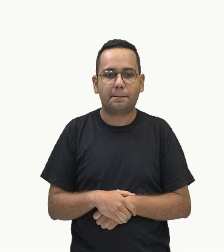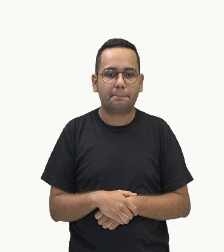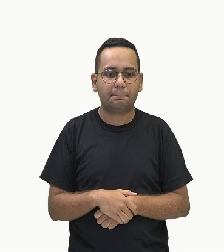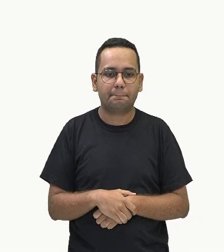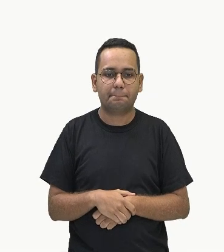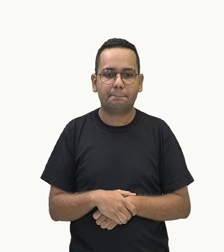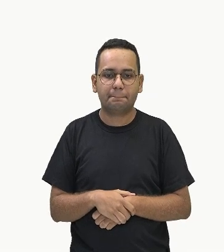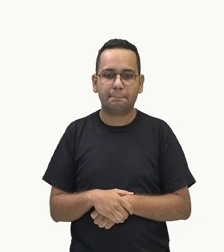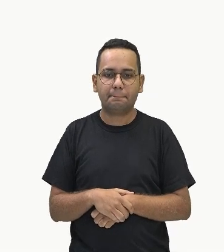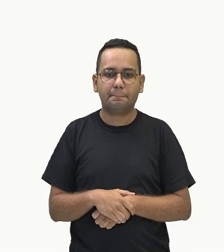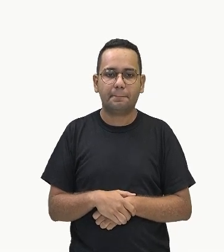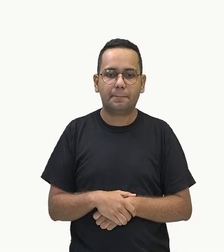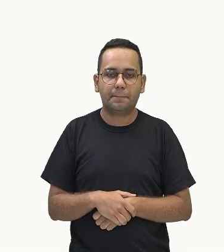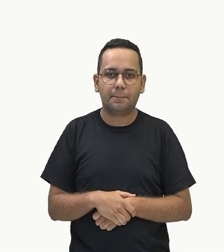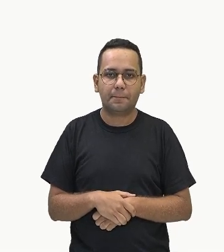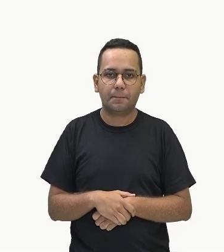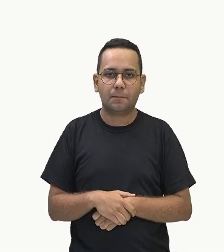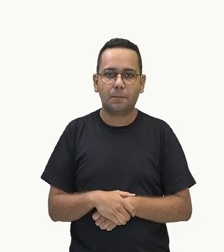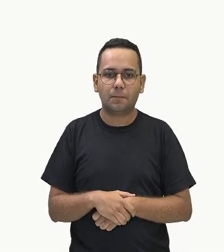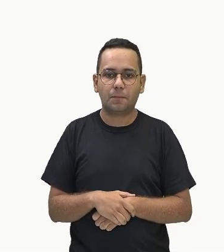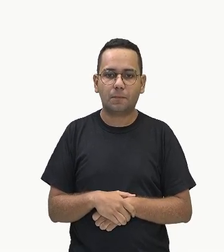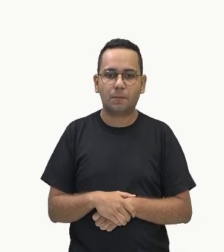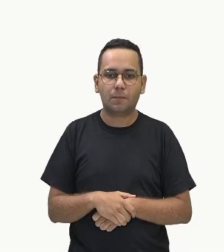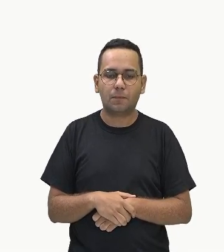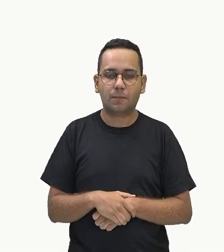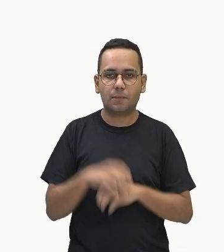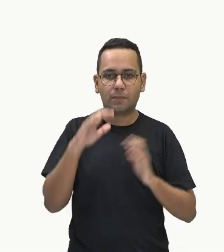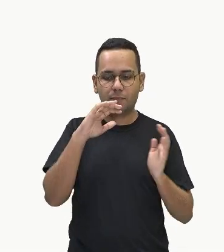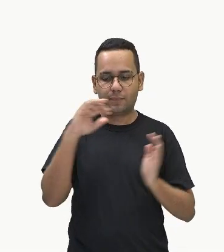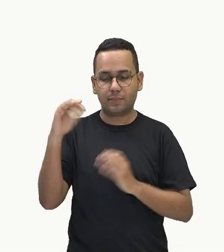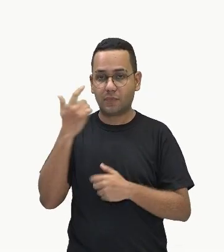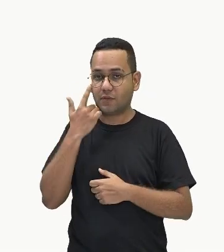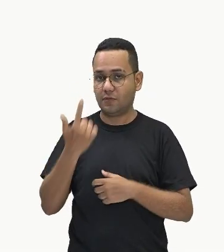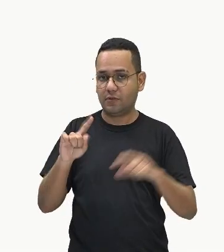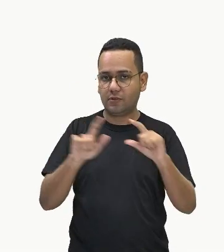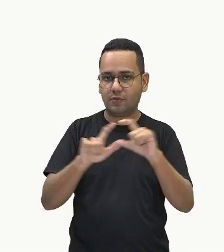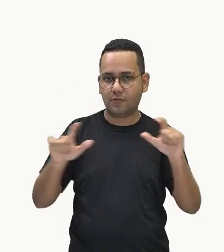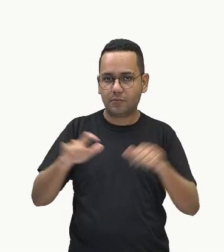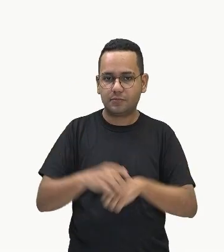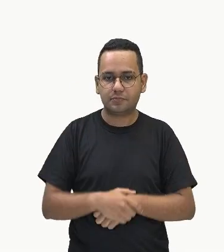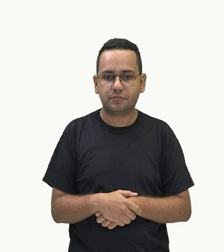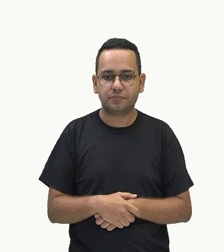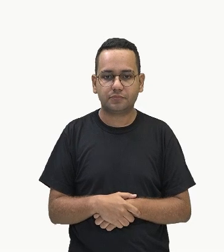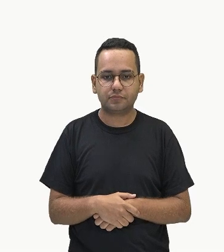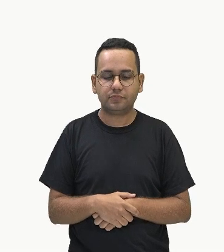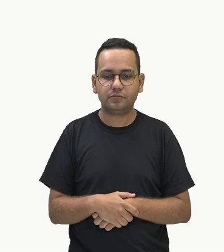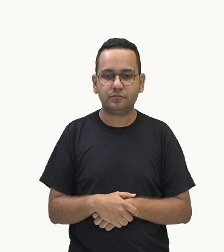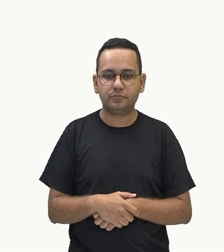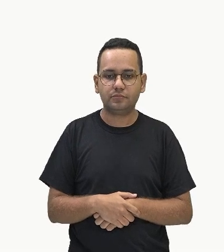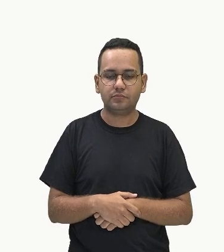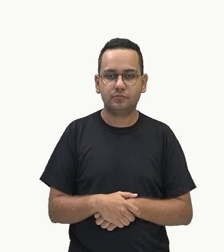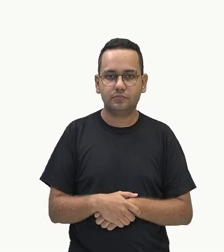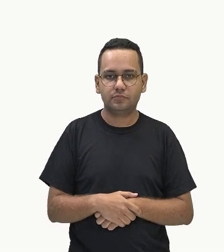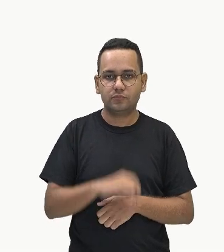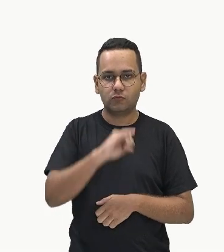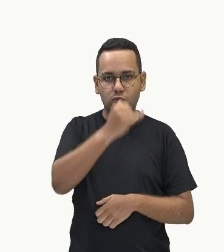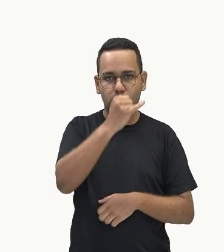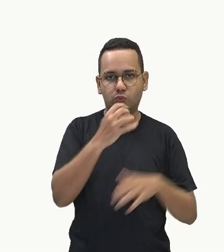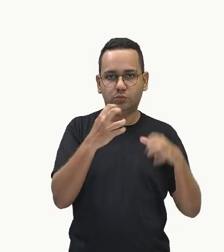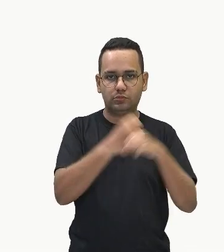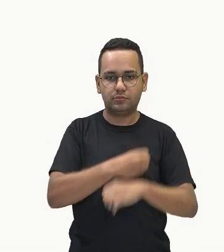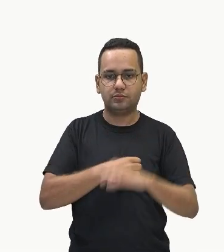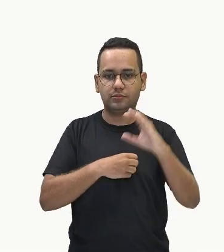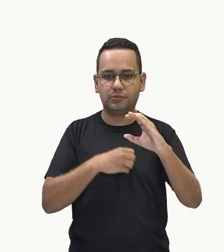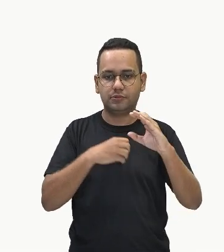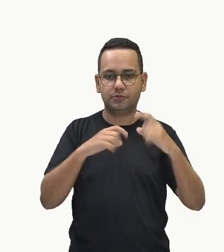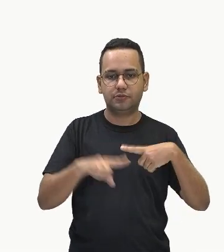com a mesma fórmula, né? Então, meus juros vai ser igual a quem? Vai ser igual ao capital vezes taxa